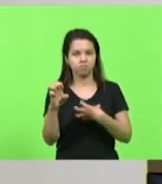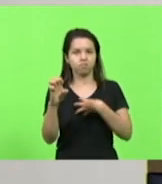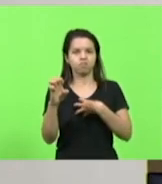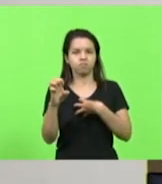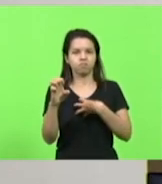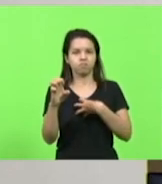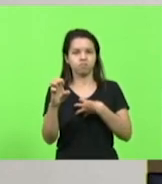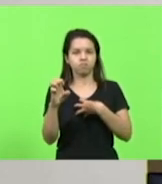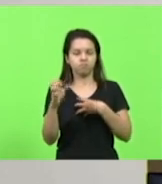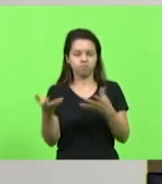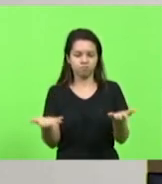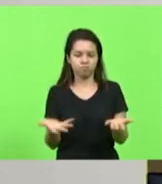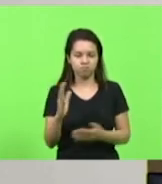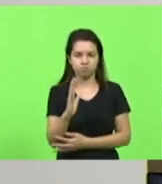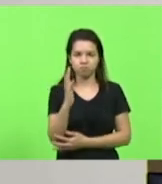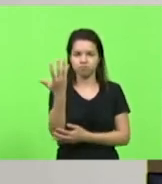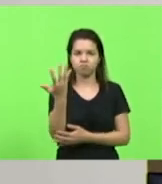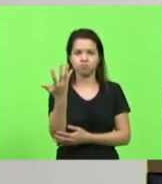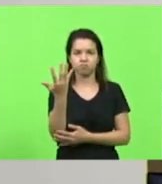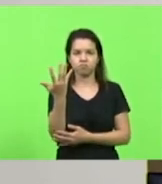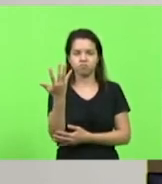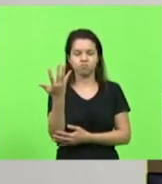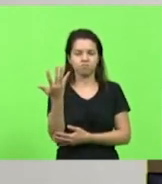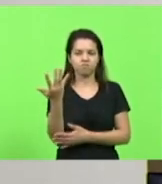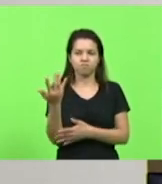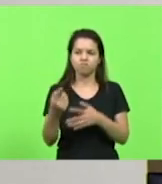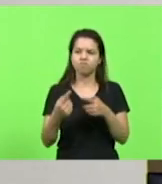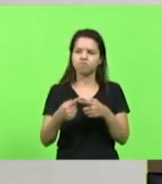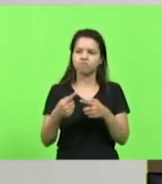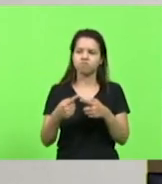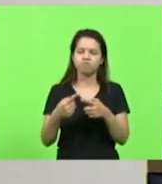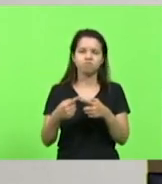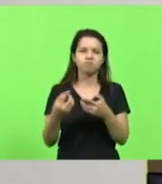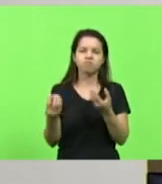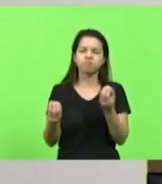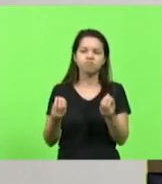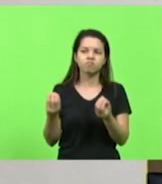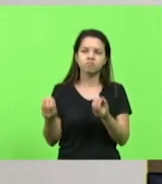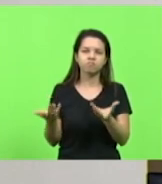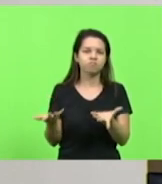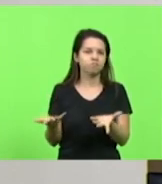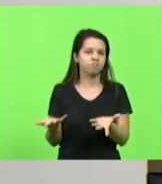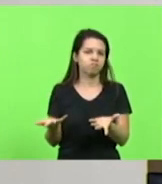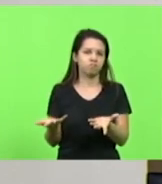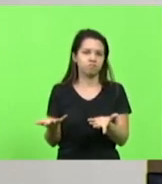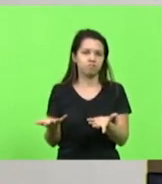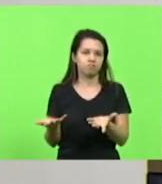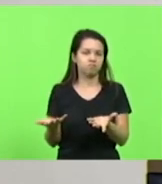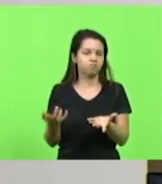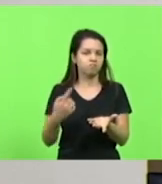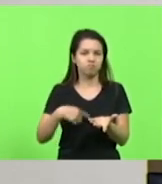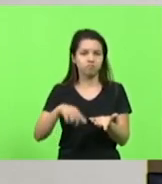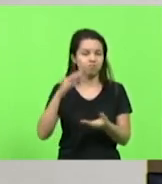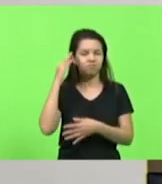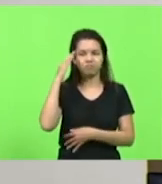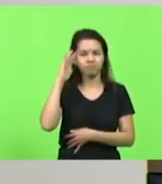Ao menos, não tem explicação razoável para a inteligência humana.